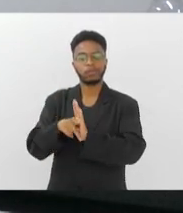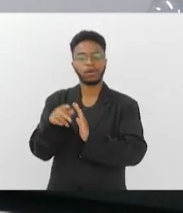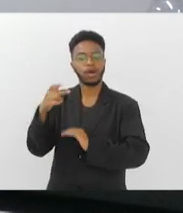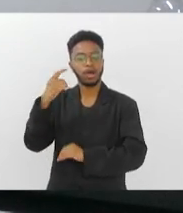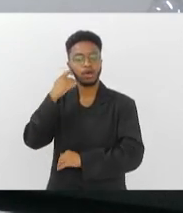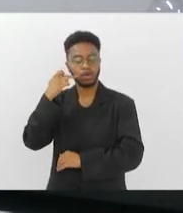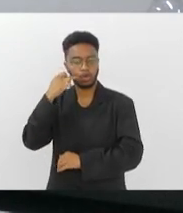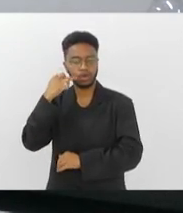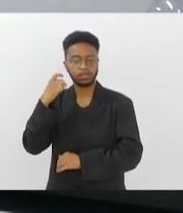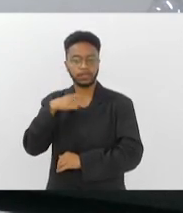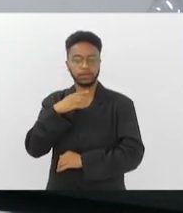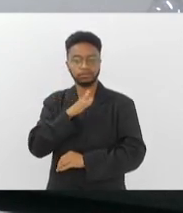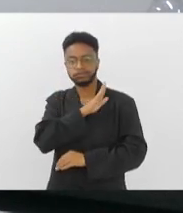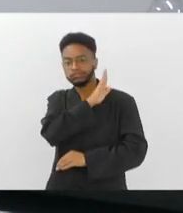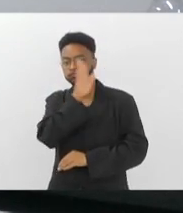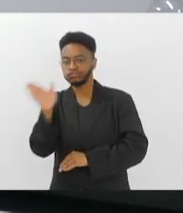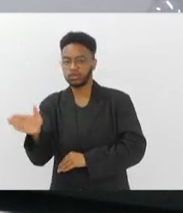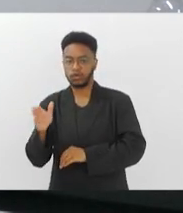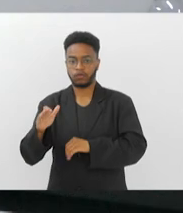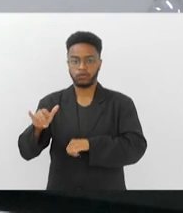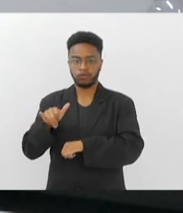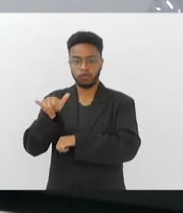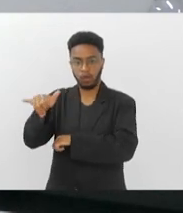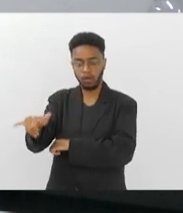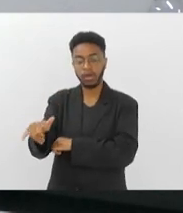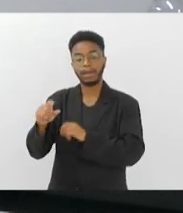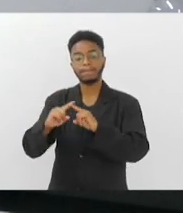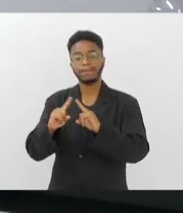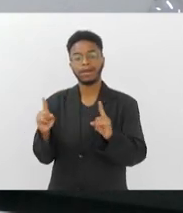para Angola. E como ele chega